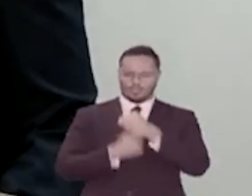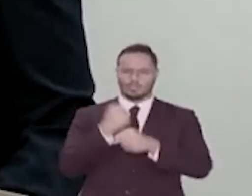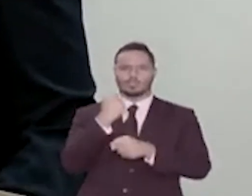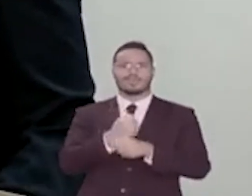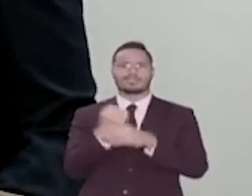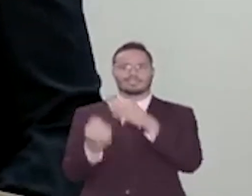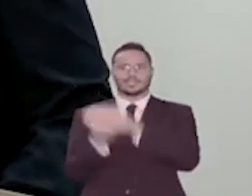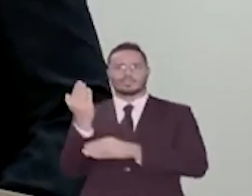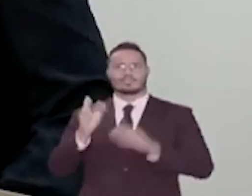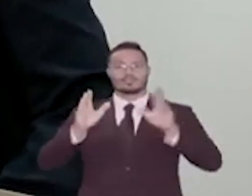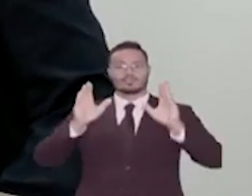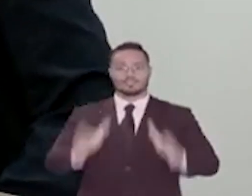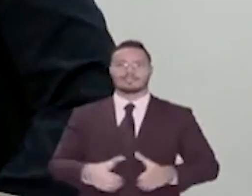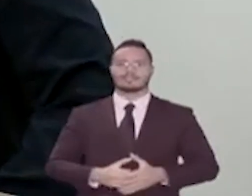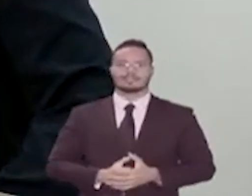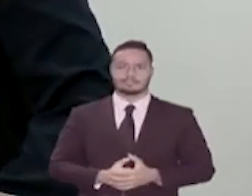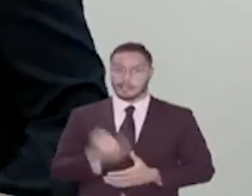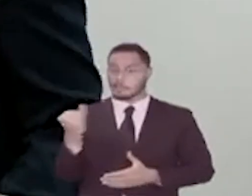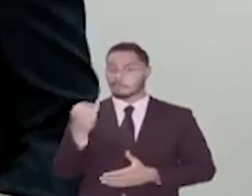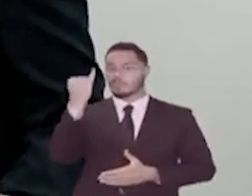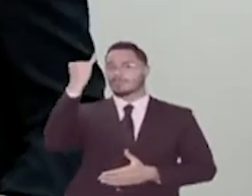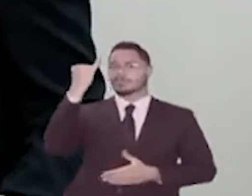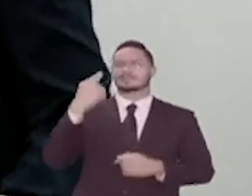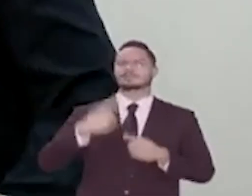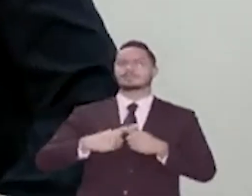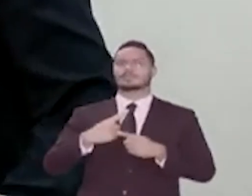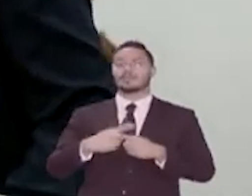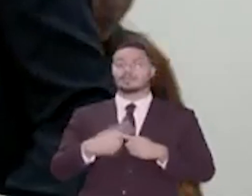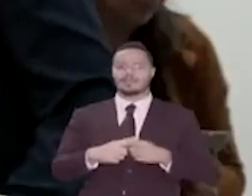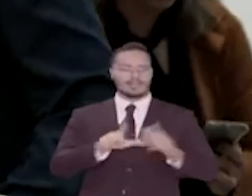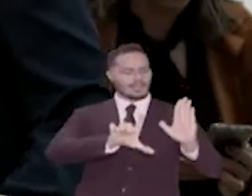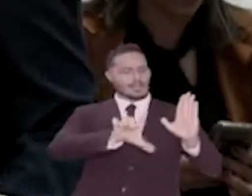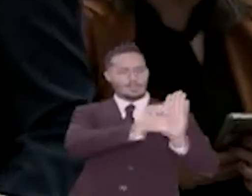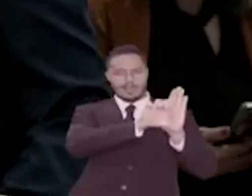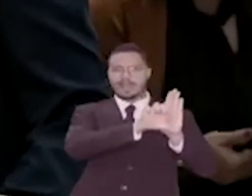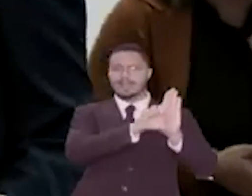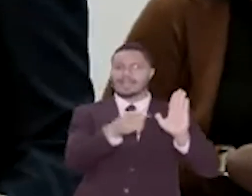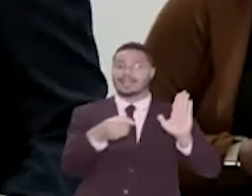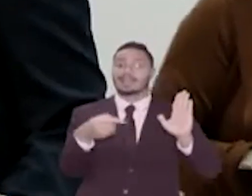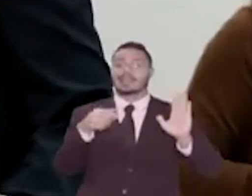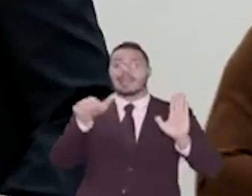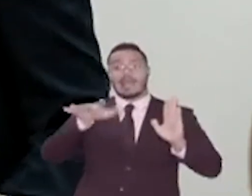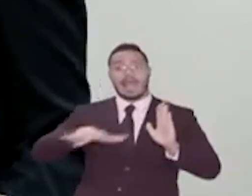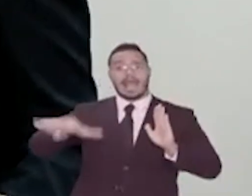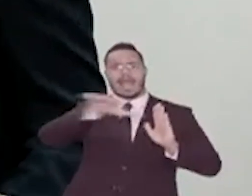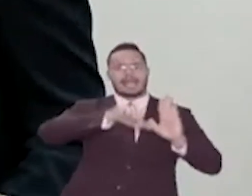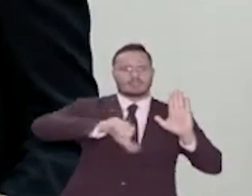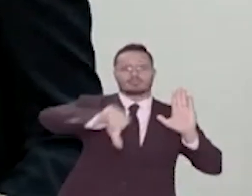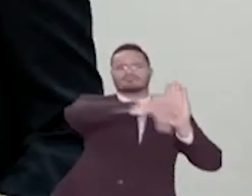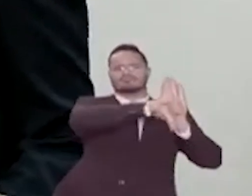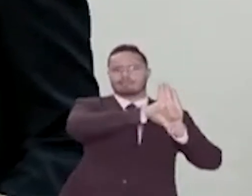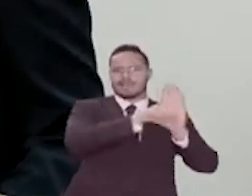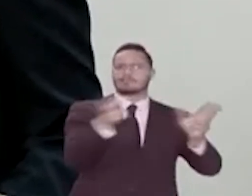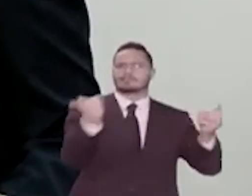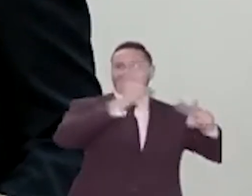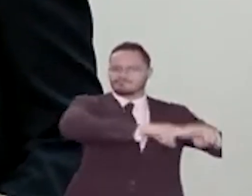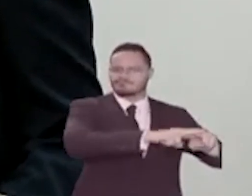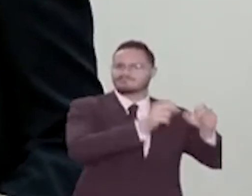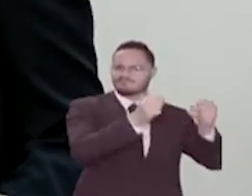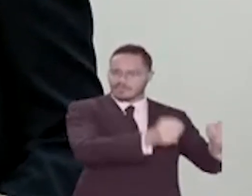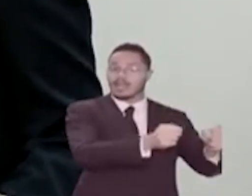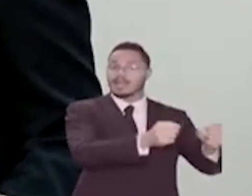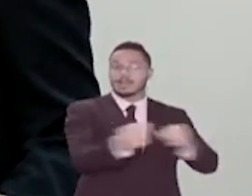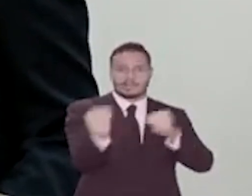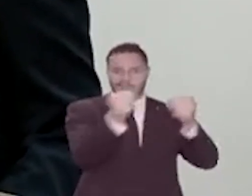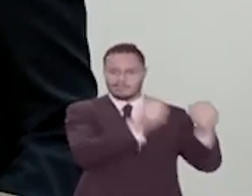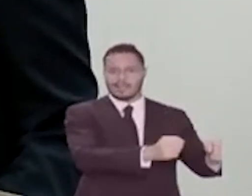se destaca justamente por ser uma lei que, além de prever questões no âmbito penal, ela também traça e desenha políticas